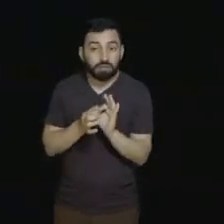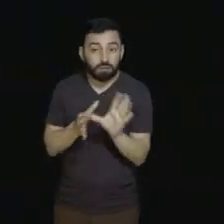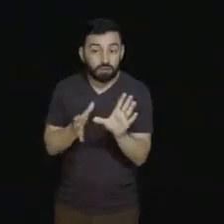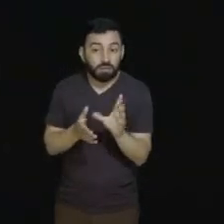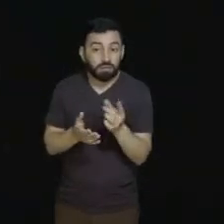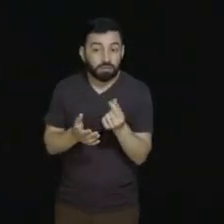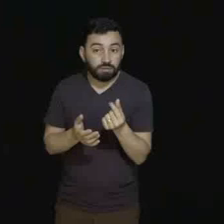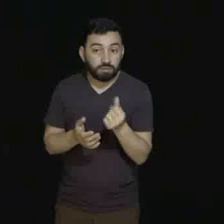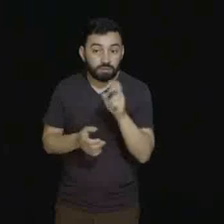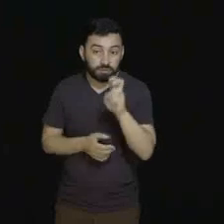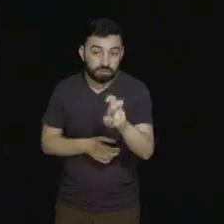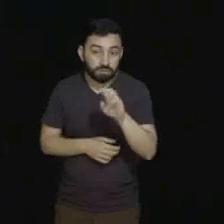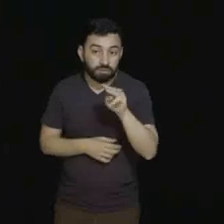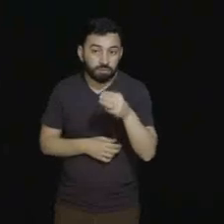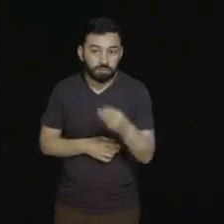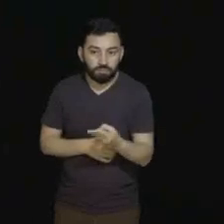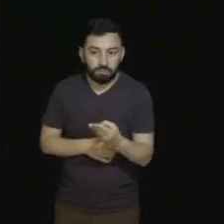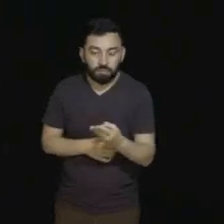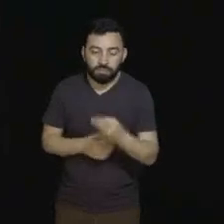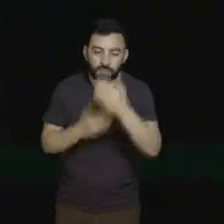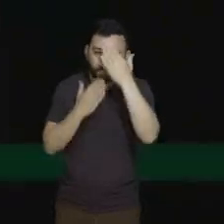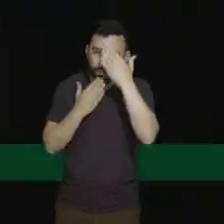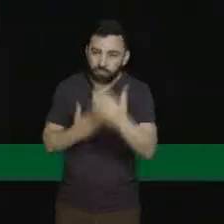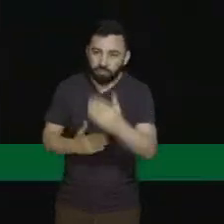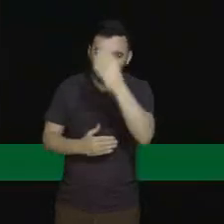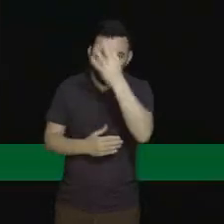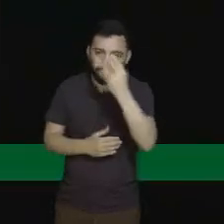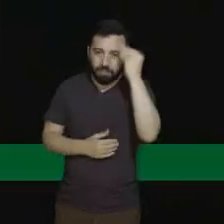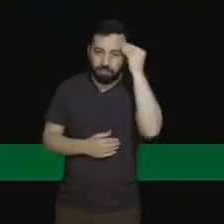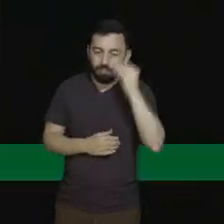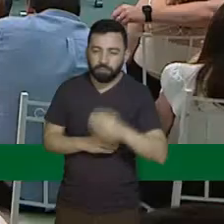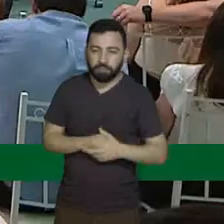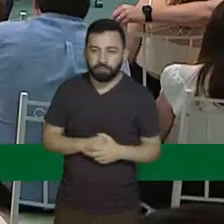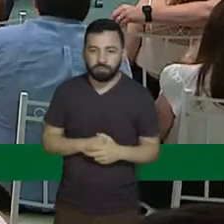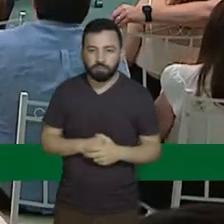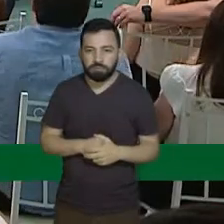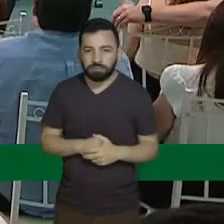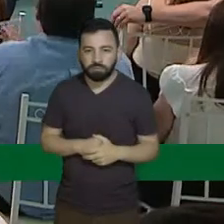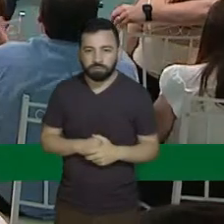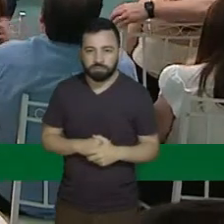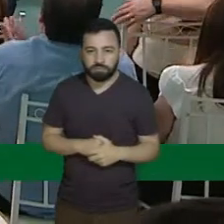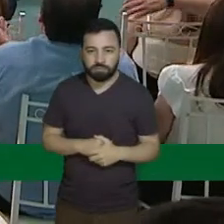de 5 milhões. Então, muito obrigado, Luciane.